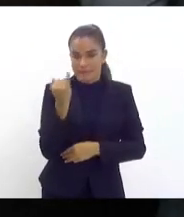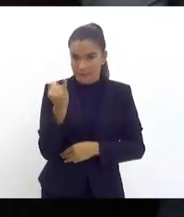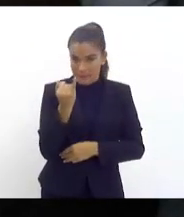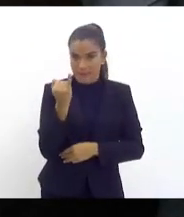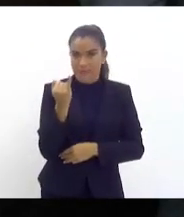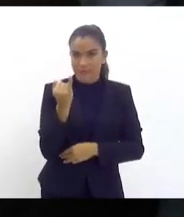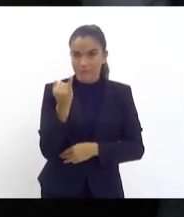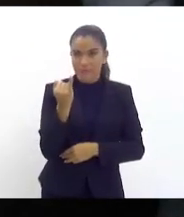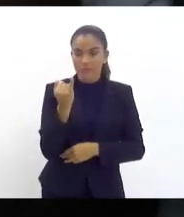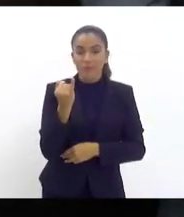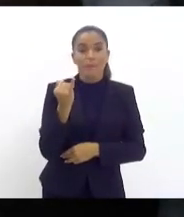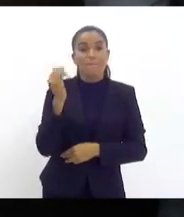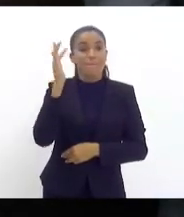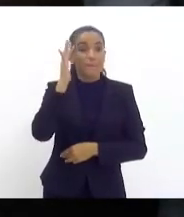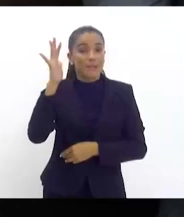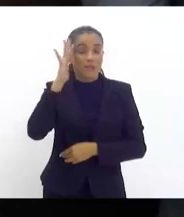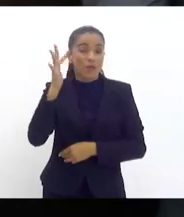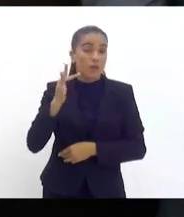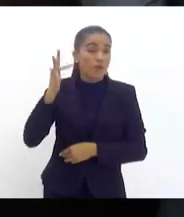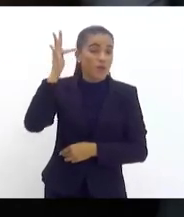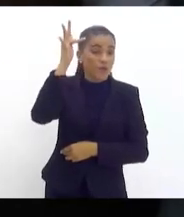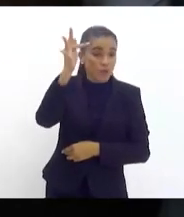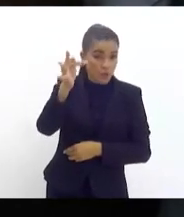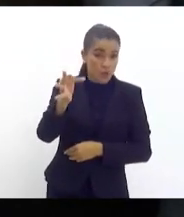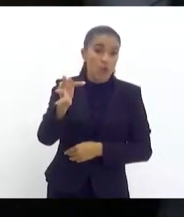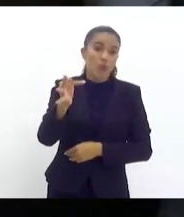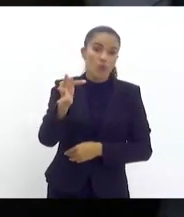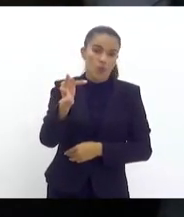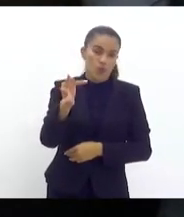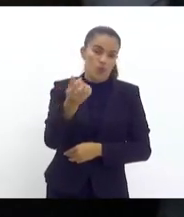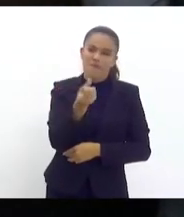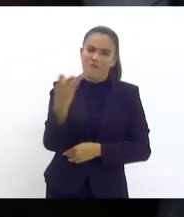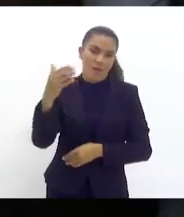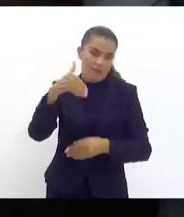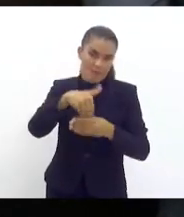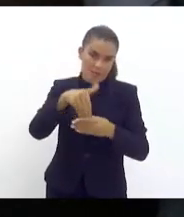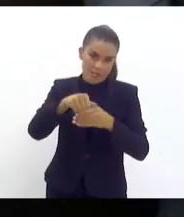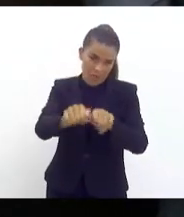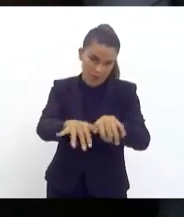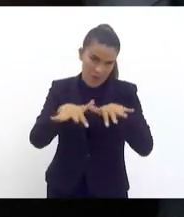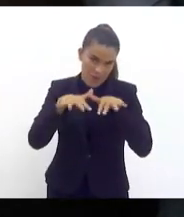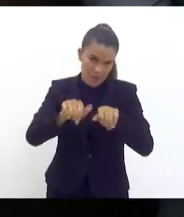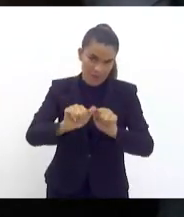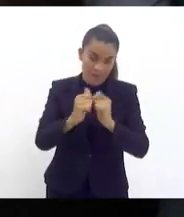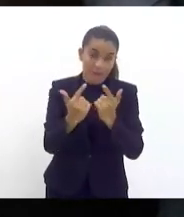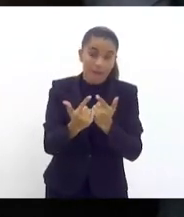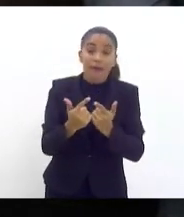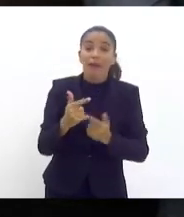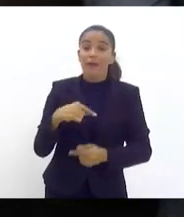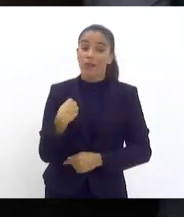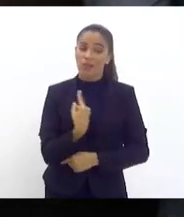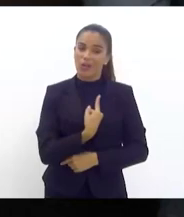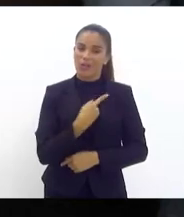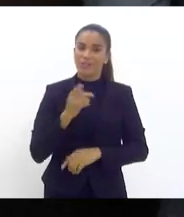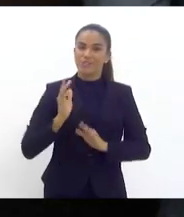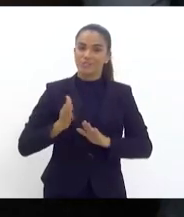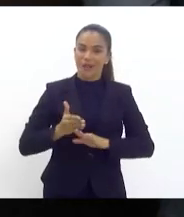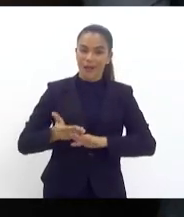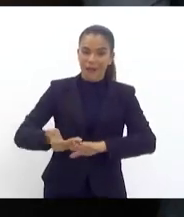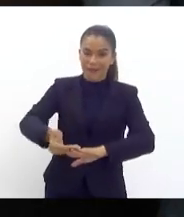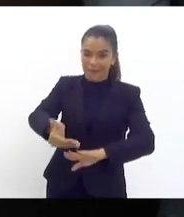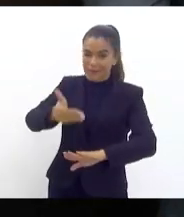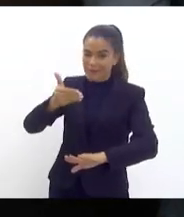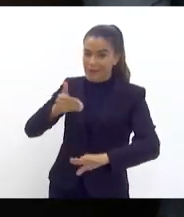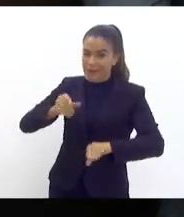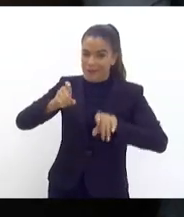considerando o futuro de muitas votações que teremos aqui, é que nós já tivemos na legislatura